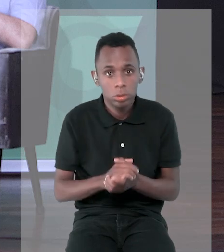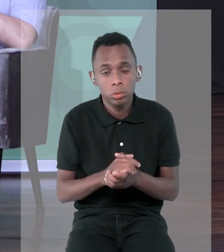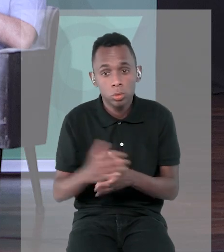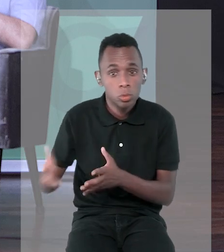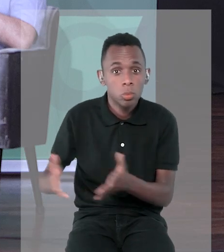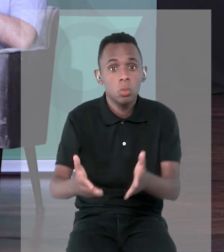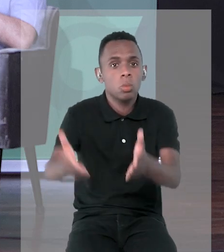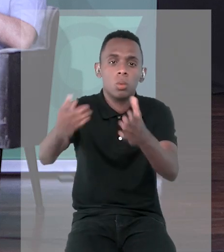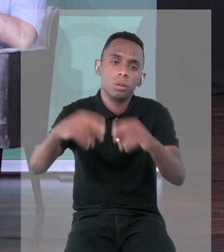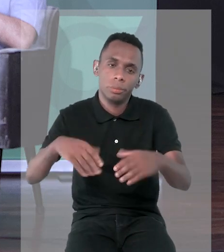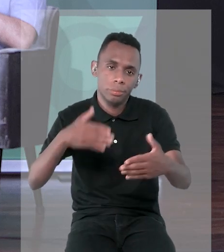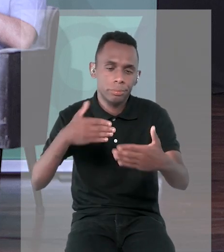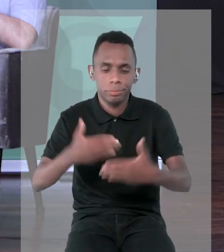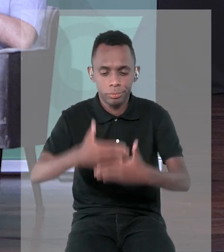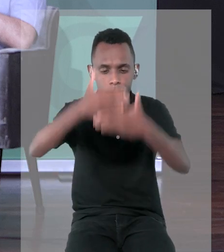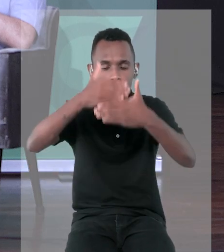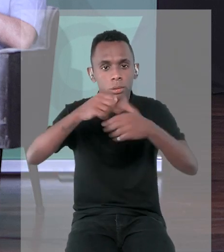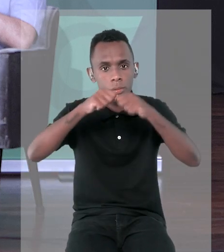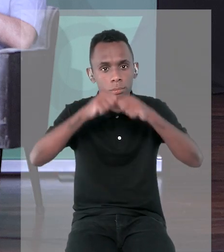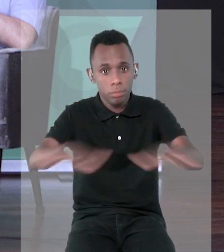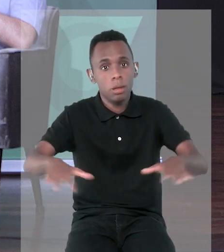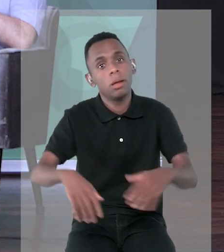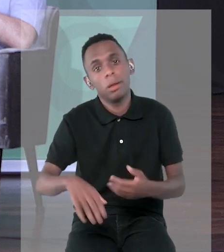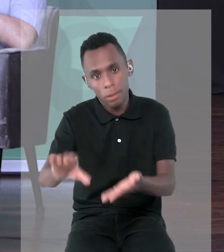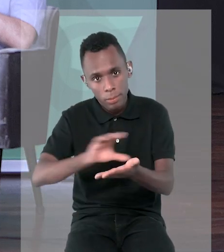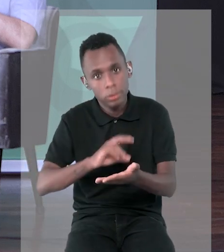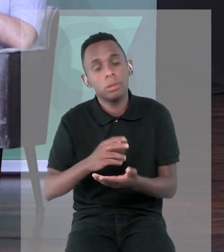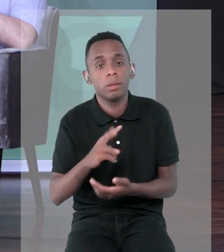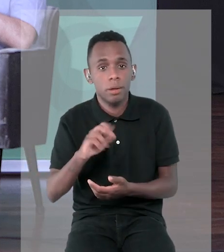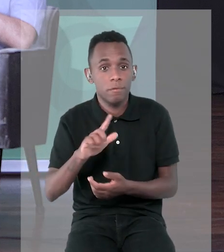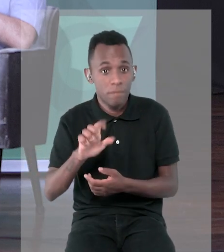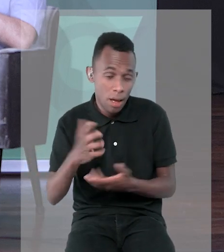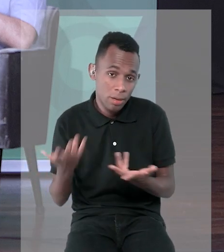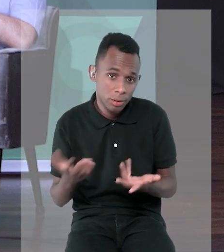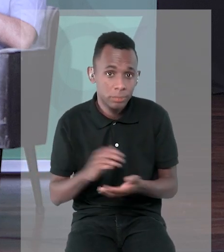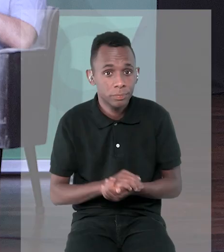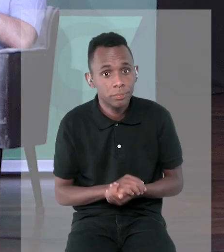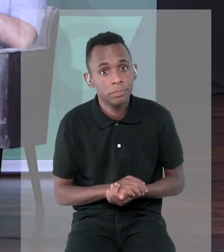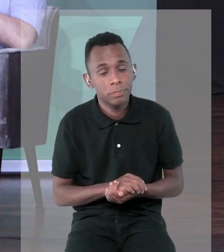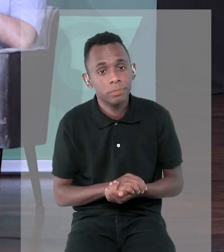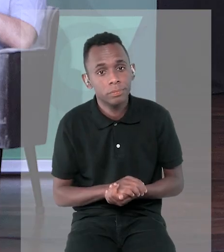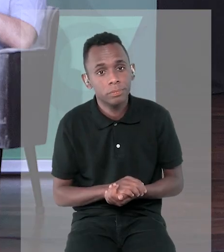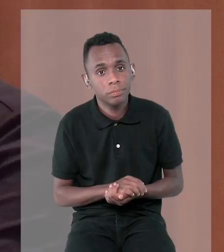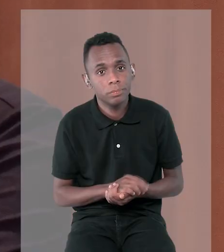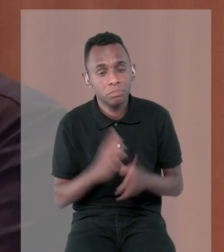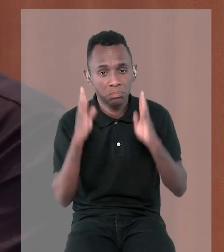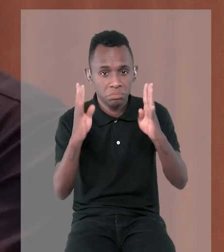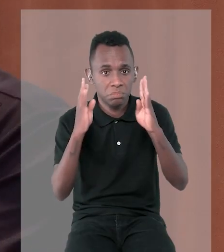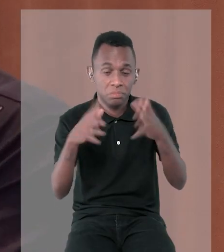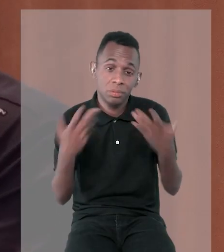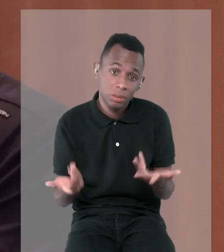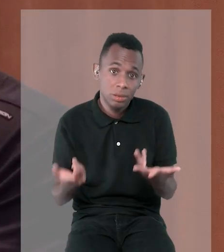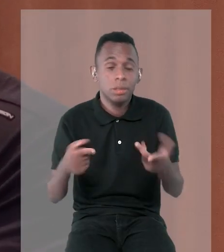uma catástrofe, a questão da Vale, patrocinadora da nossa praça, que está aqui do lado, em Belo Horizonte. A gente